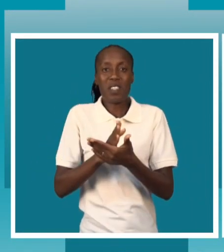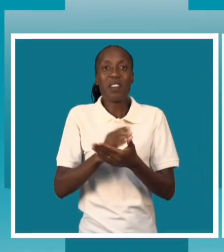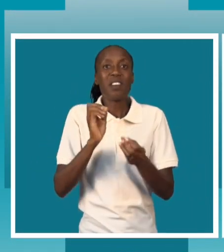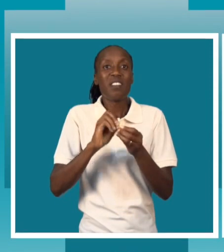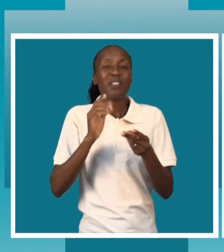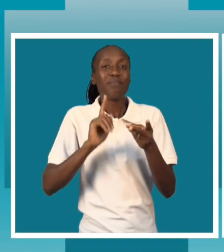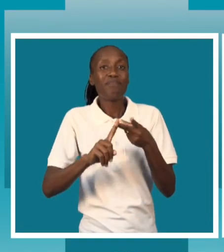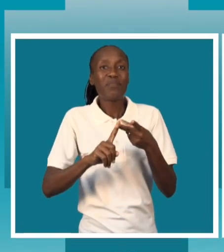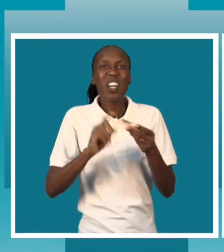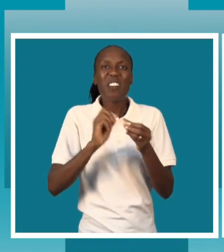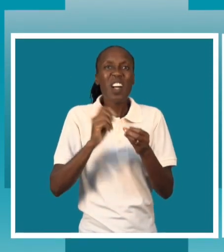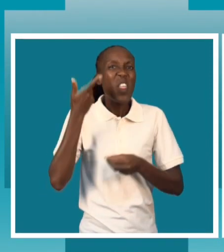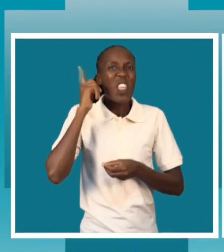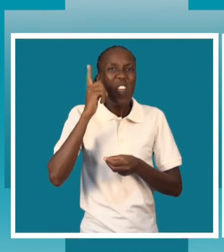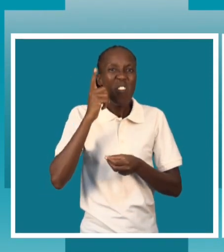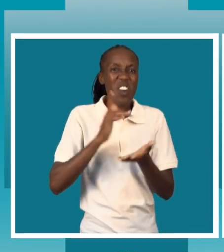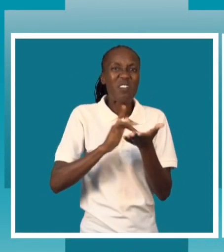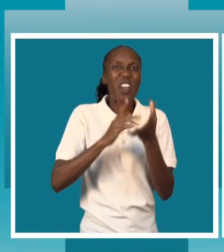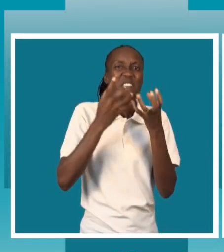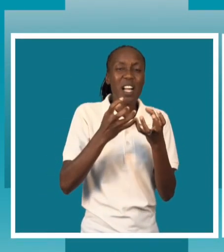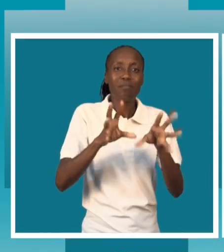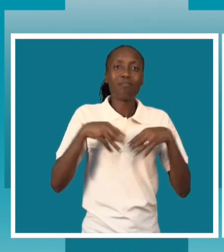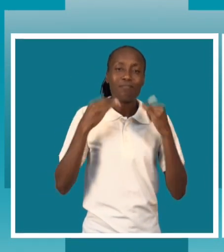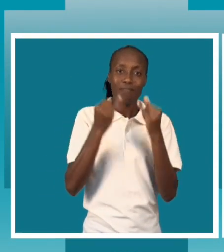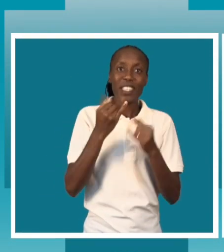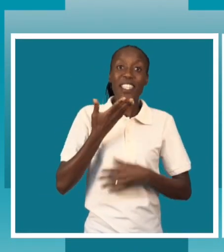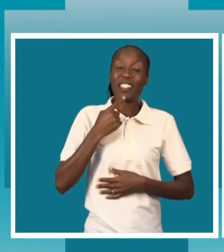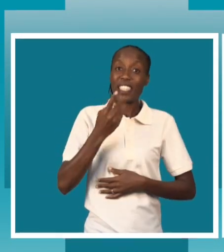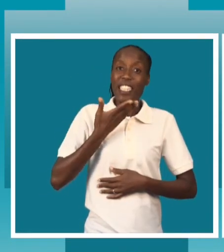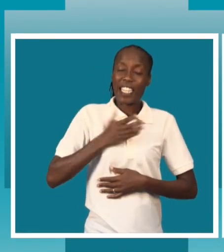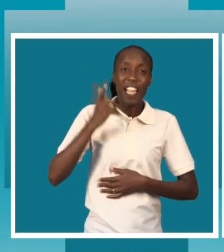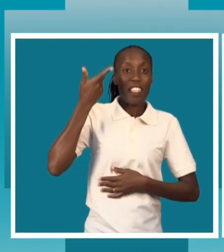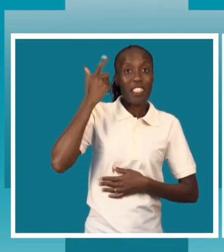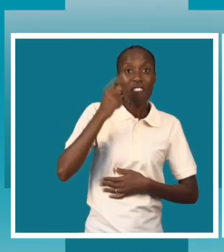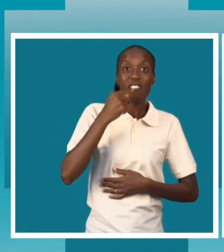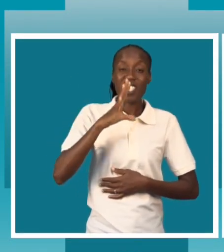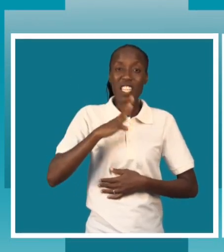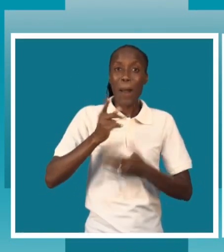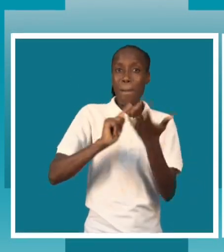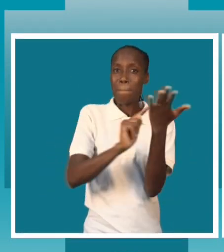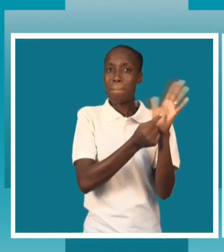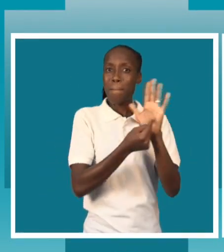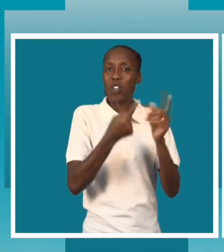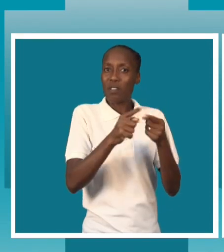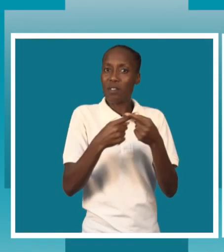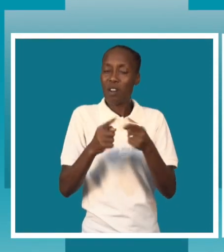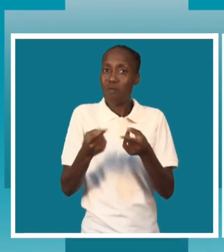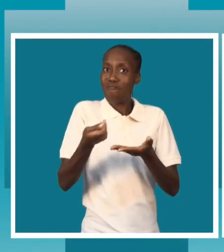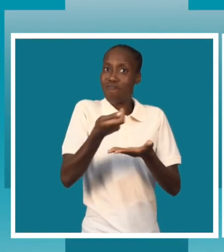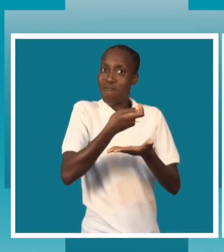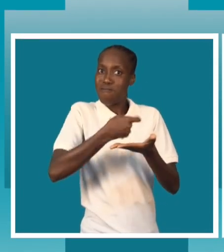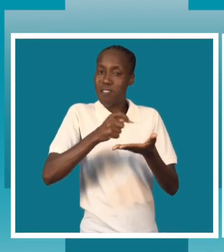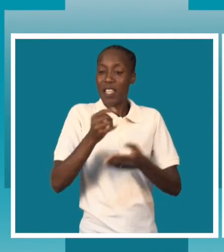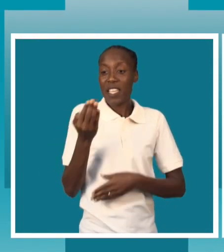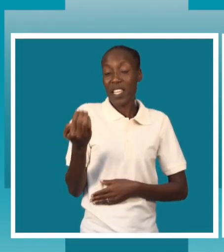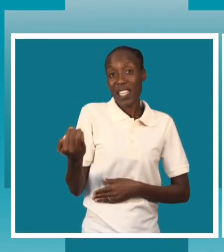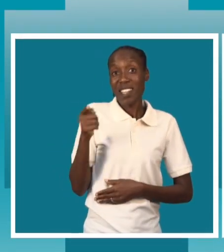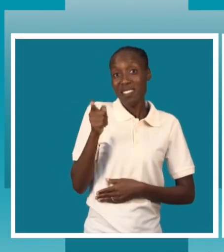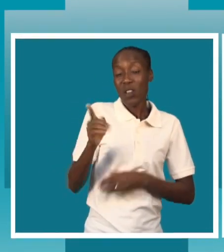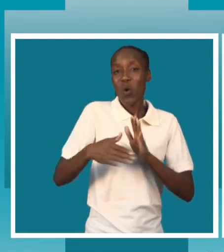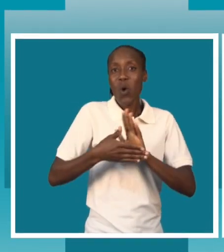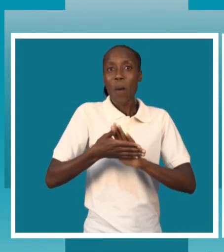aceitam as famosas bombinhas. Querem exatamente aquele telefone que tem aquelas imagens e tudo. E a criança começa a